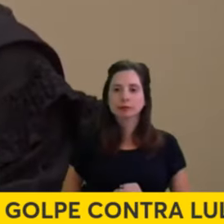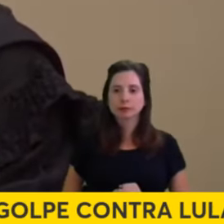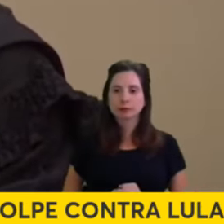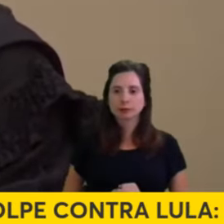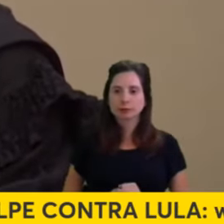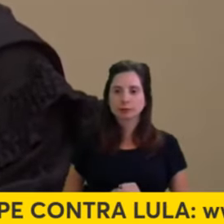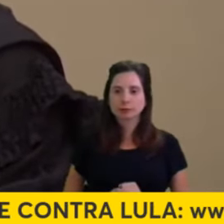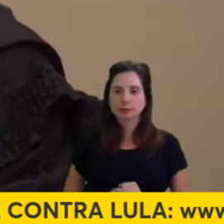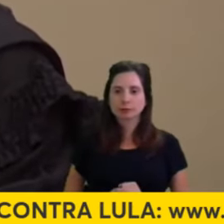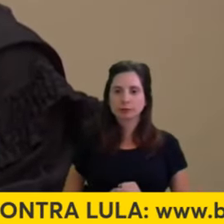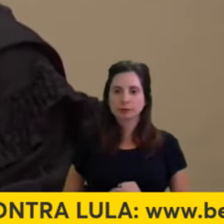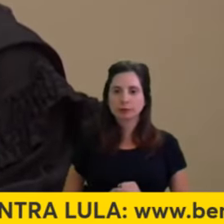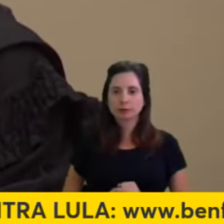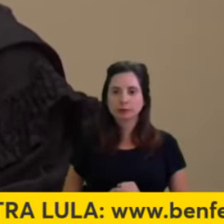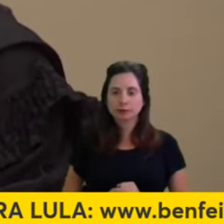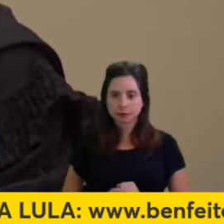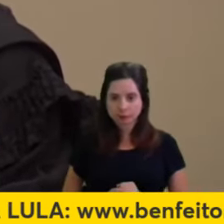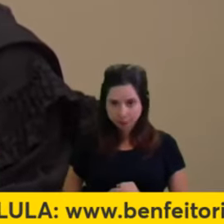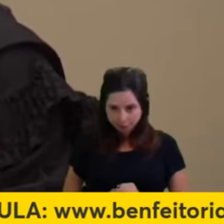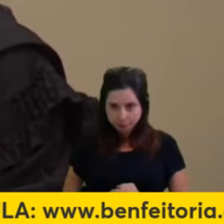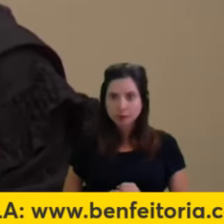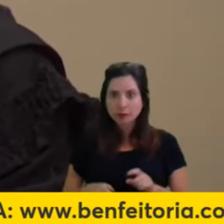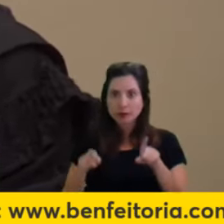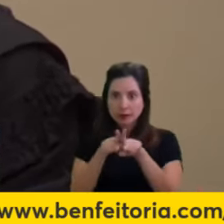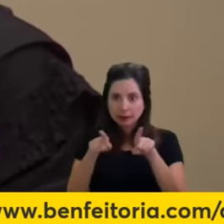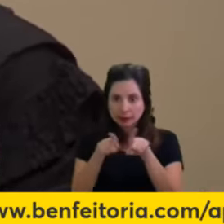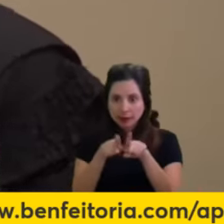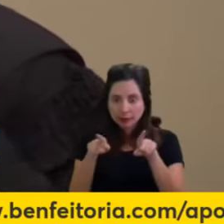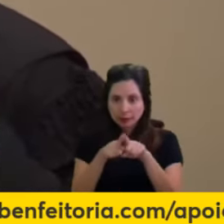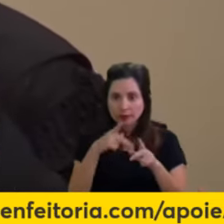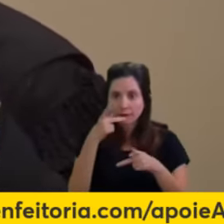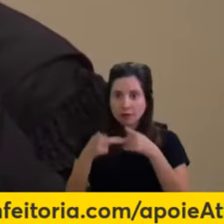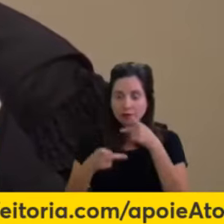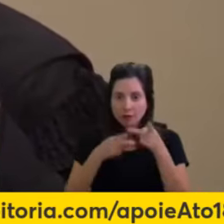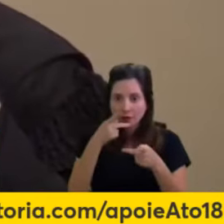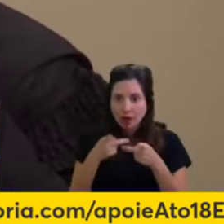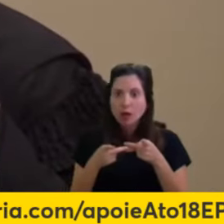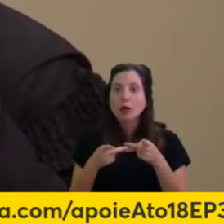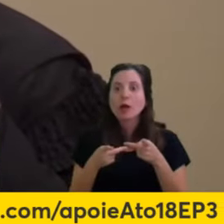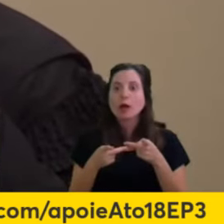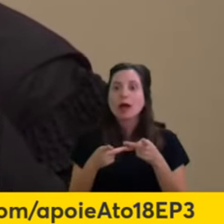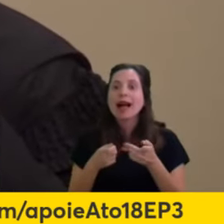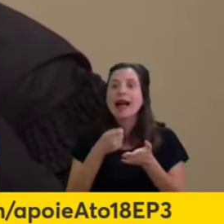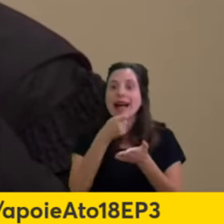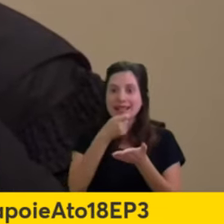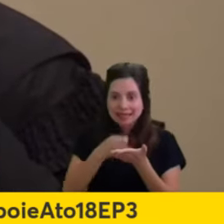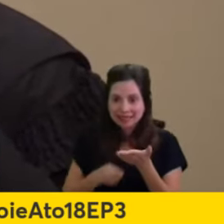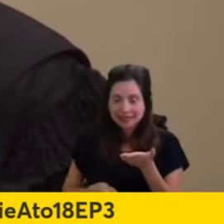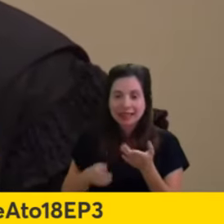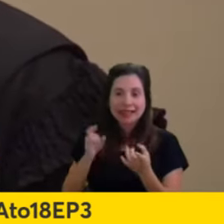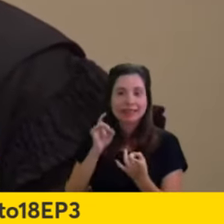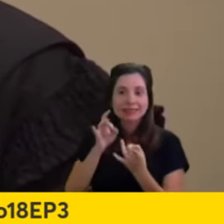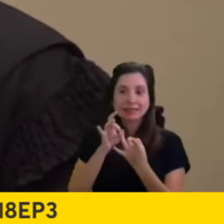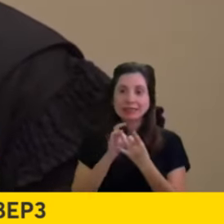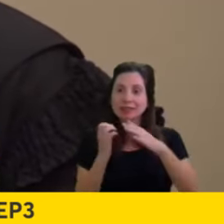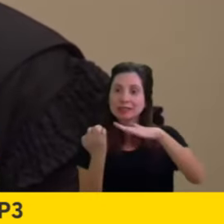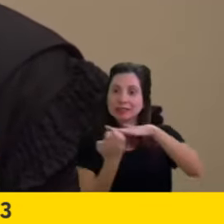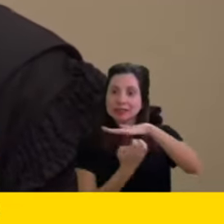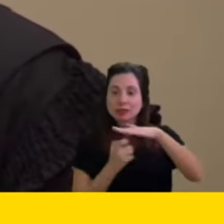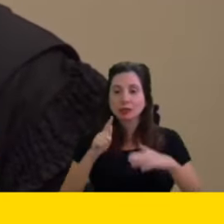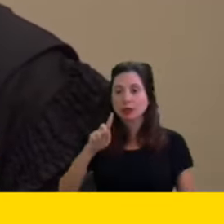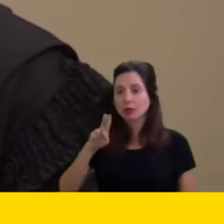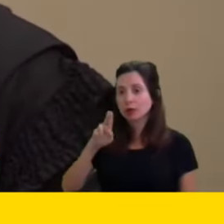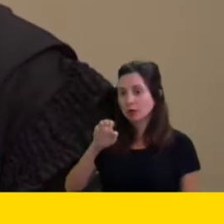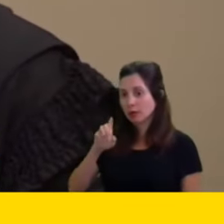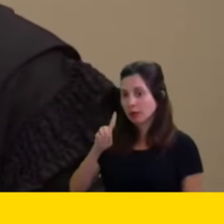eleitoral identifica-se ainda no endo que eu faço menção peças assinadas exclusivamente pelo escritório bonino e Guedes aquivo de